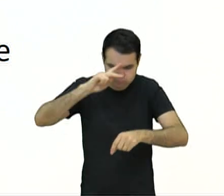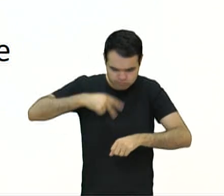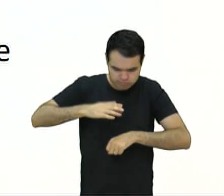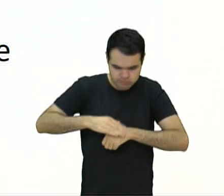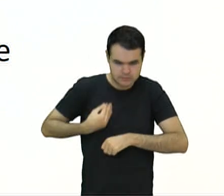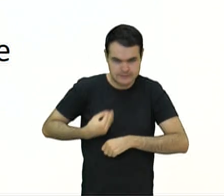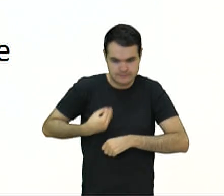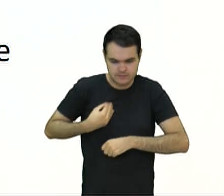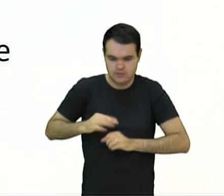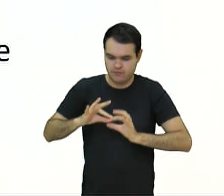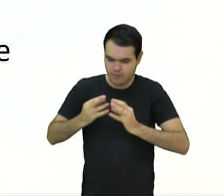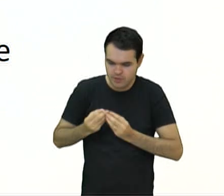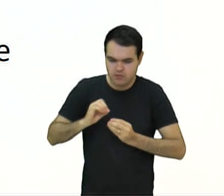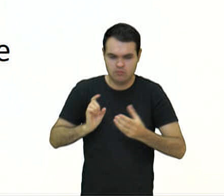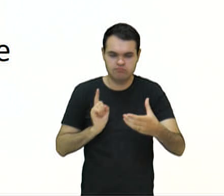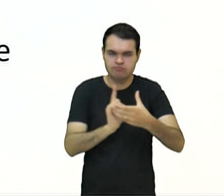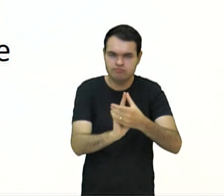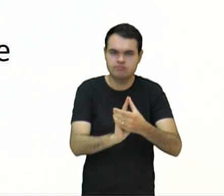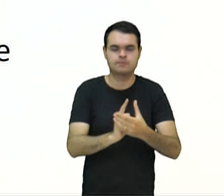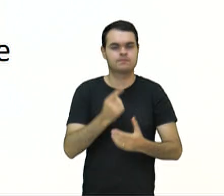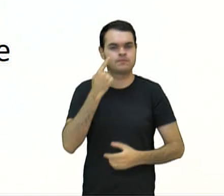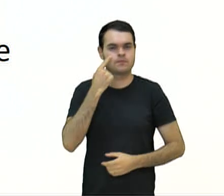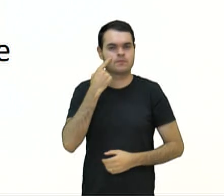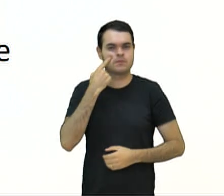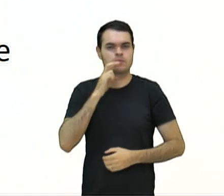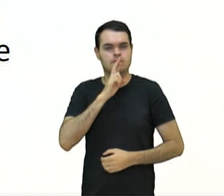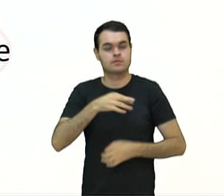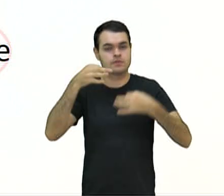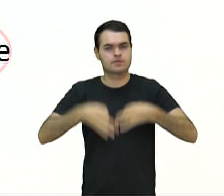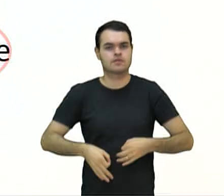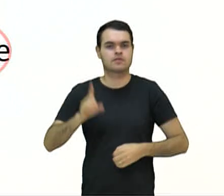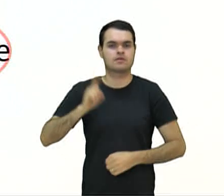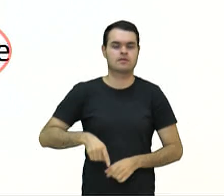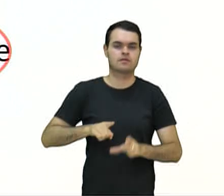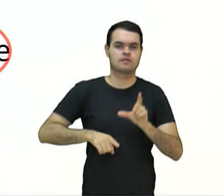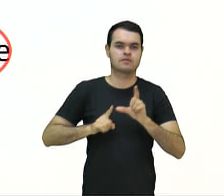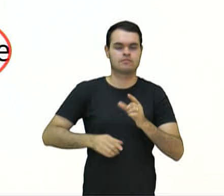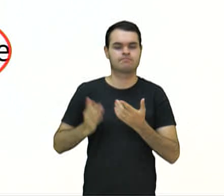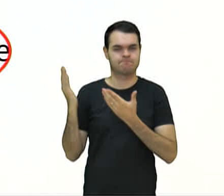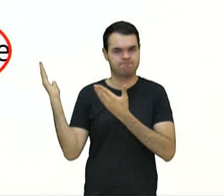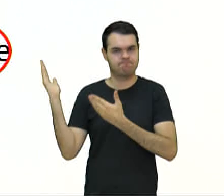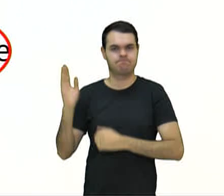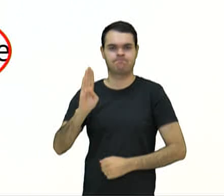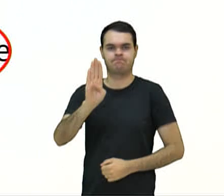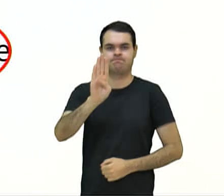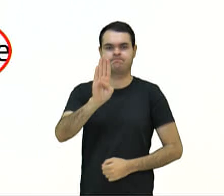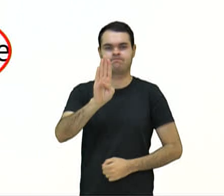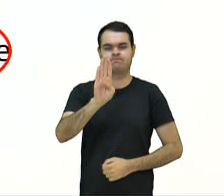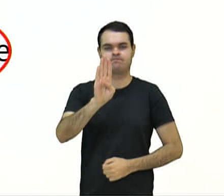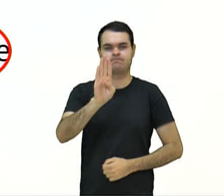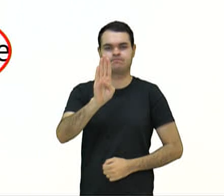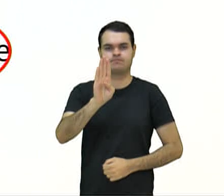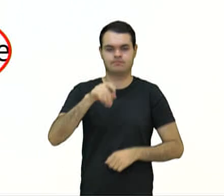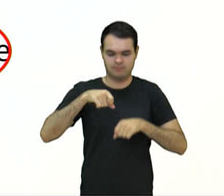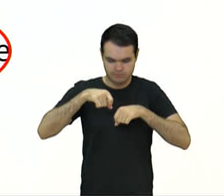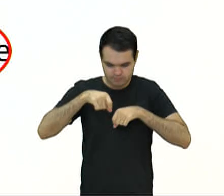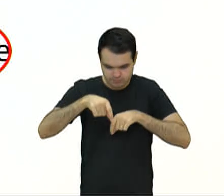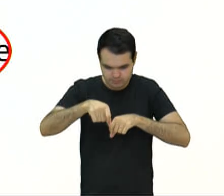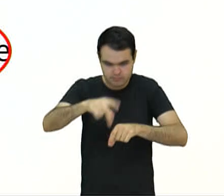e da comunidade em que está inserido? Vamos ver a resposta certa? É a letra? É isso aí, a letra B. Agricultura